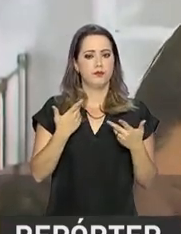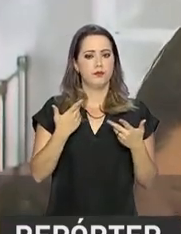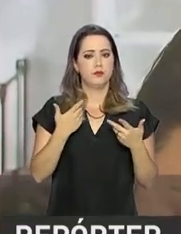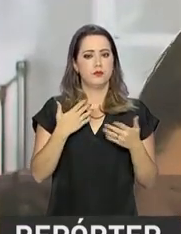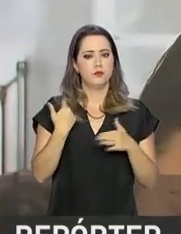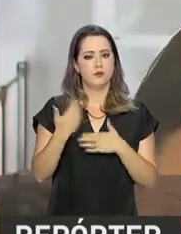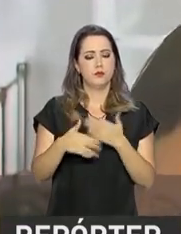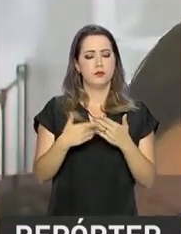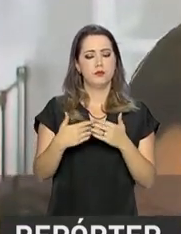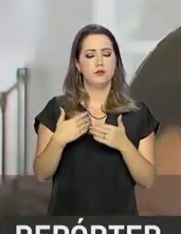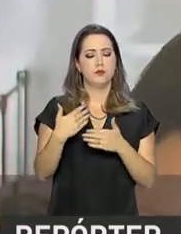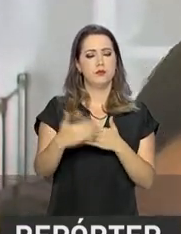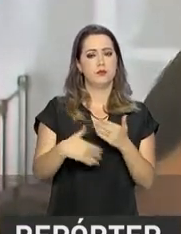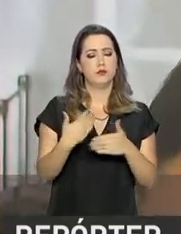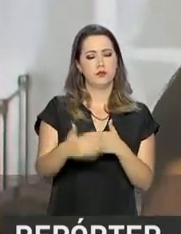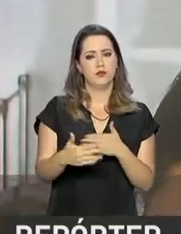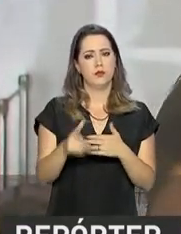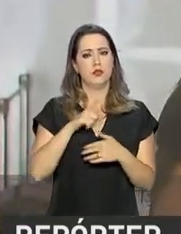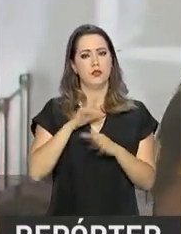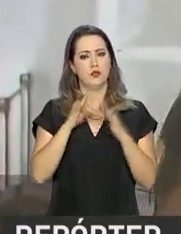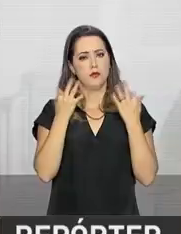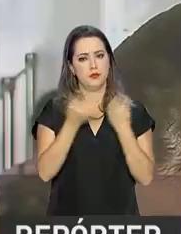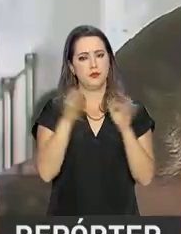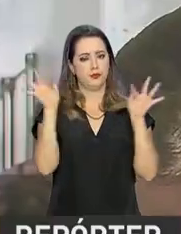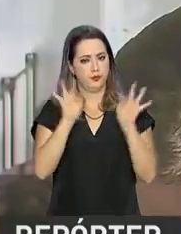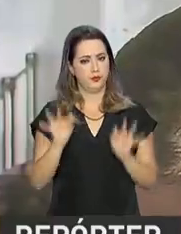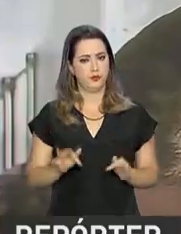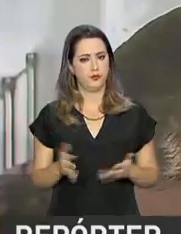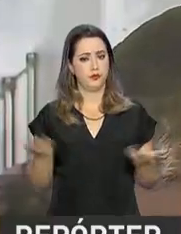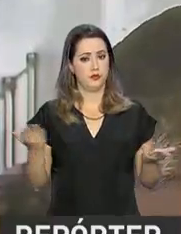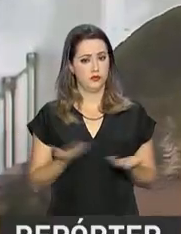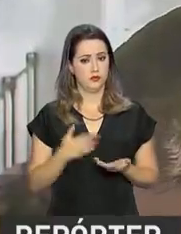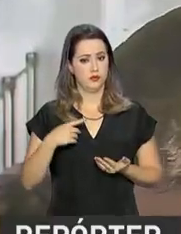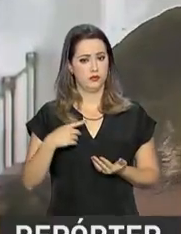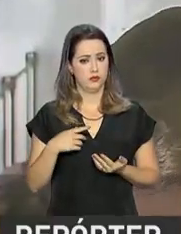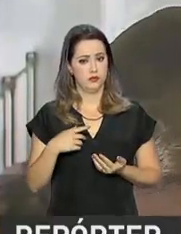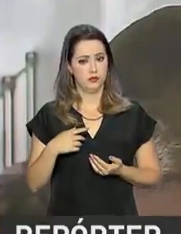adelante e ter uma família feliz. E agora eu sei que as coisas vão ser melhores.